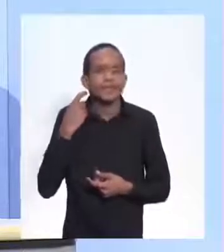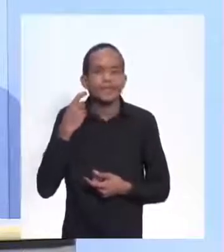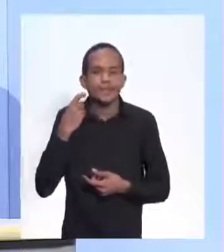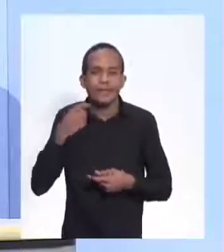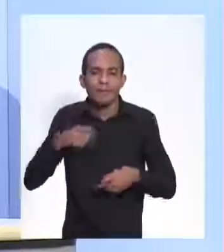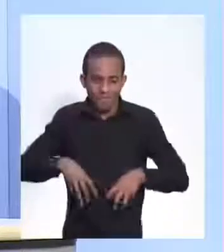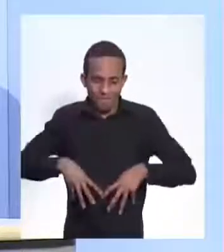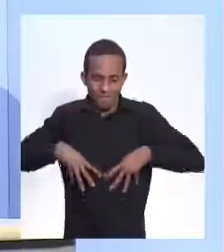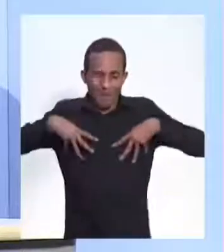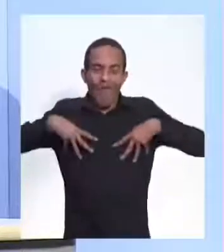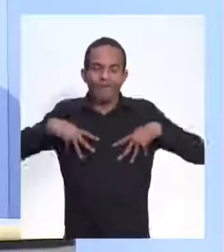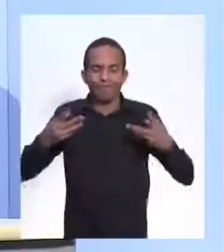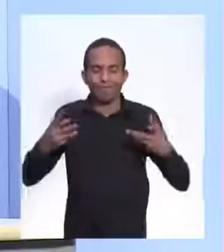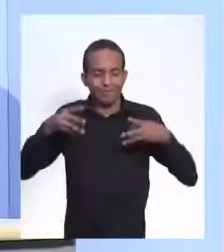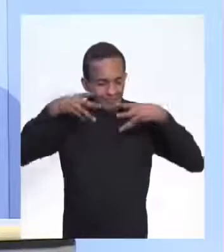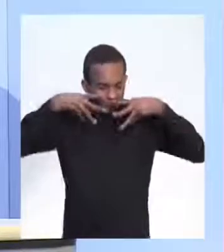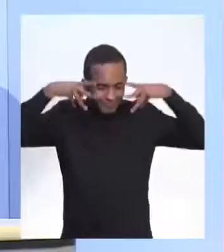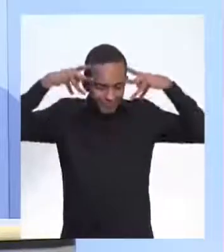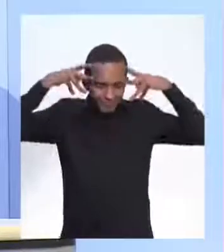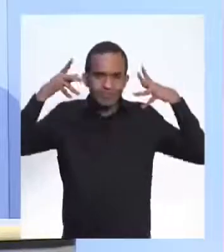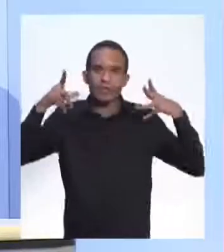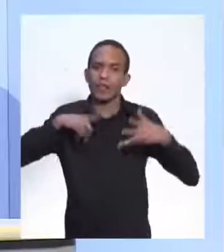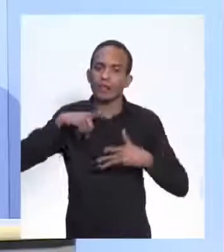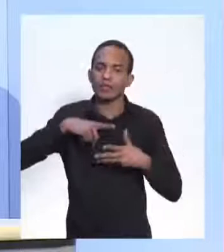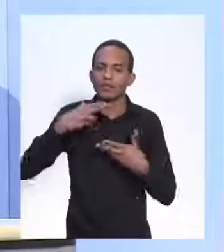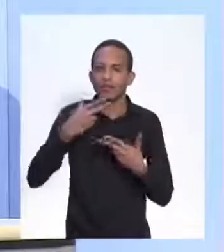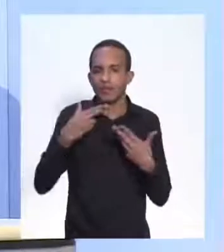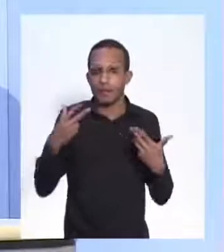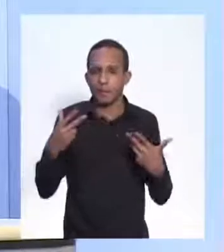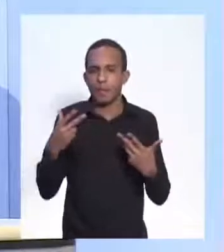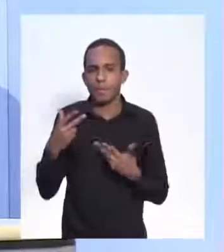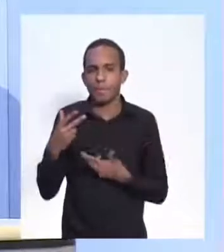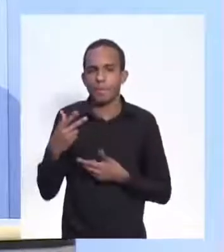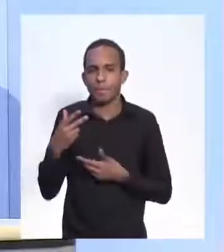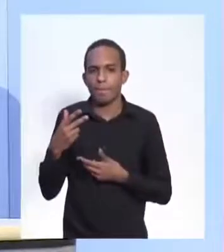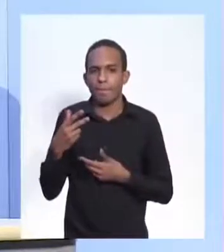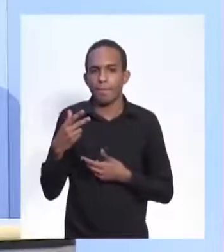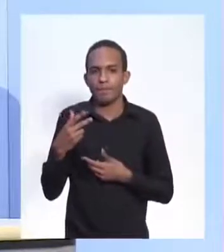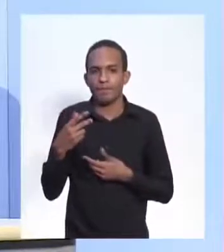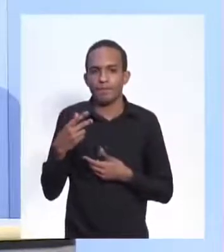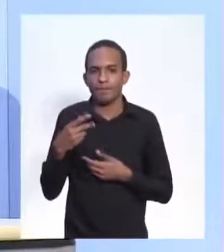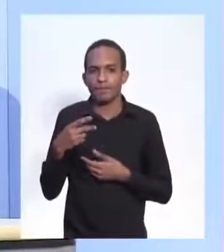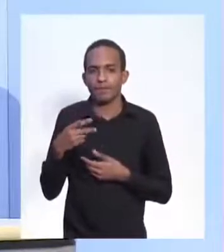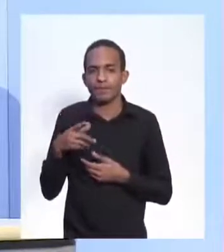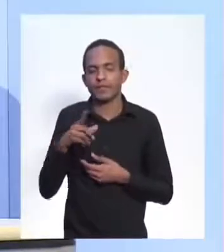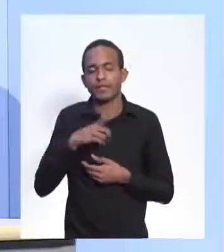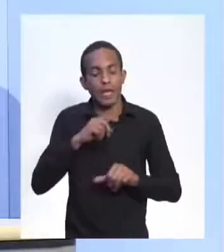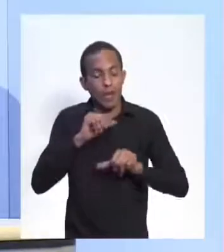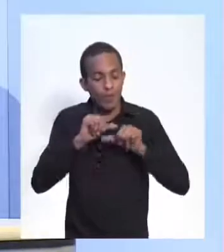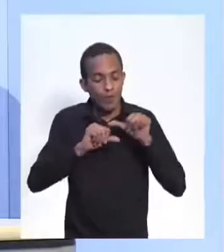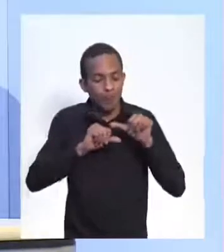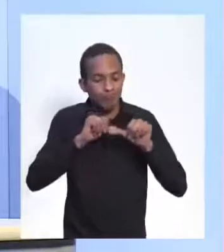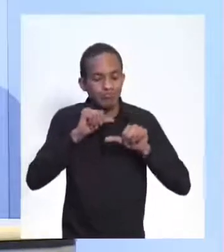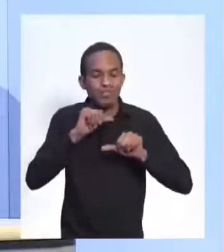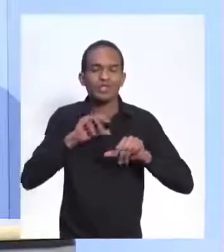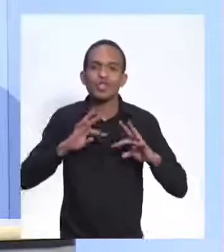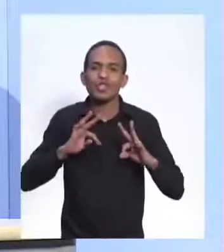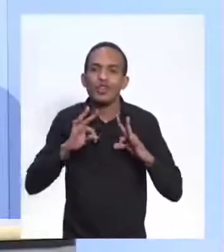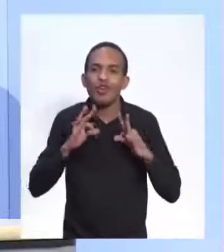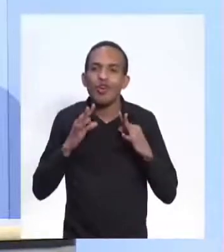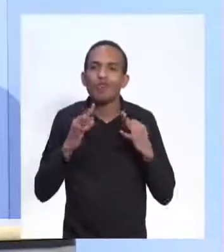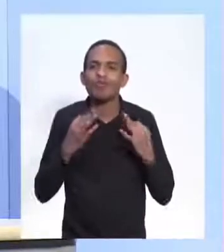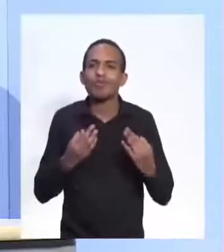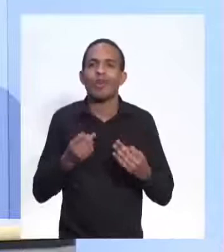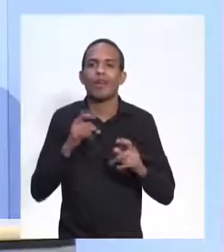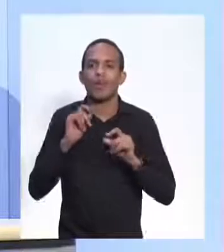moça que está sendo maquiada. Enfim, tá? Observem, gente, que quando você tem essa modificação total, né, inclusive com